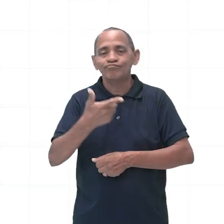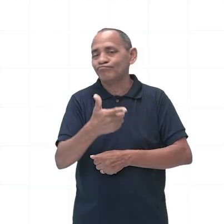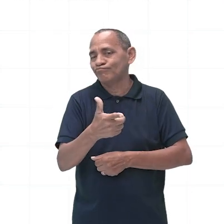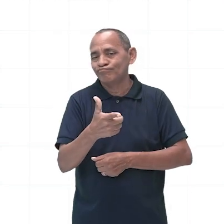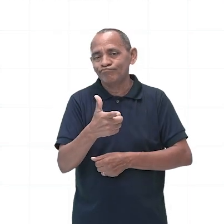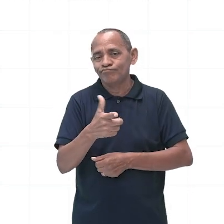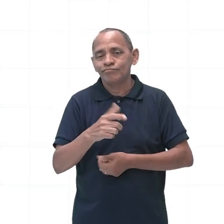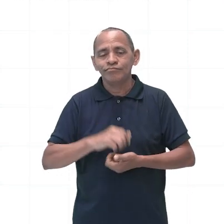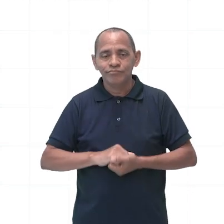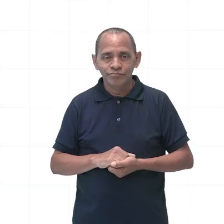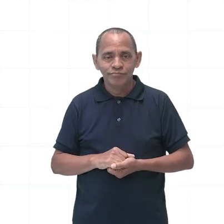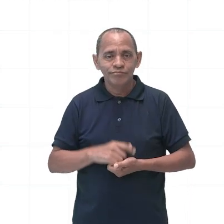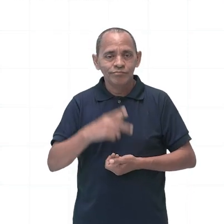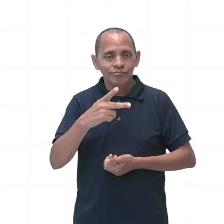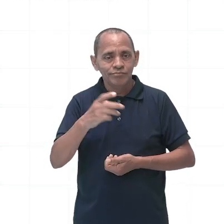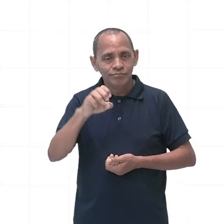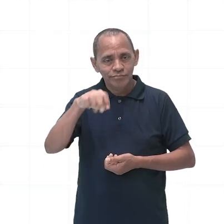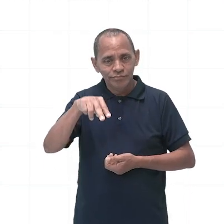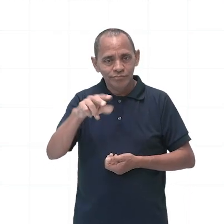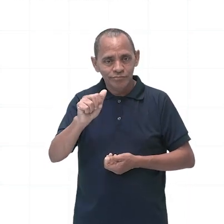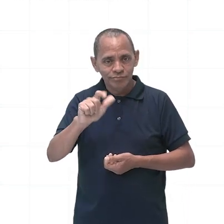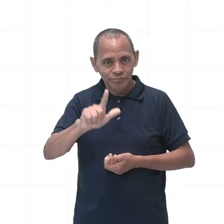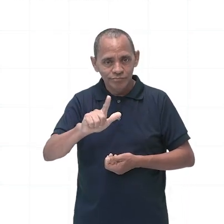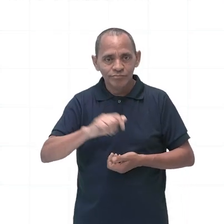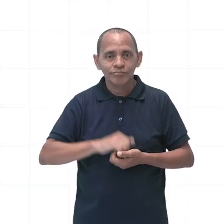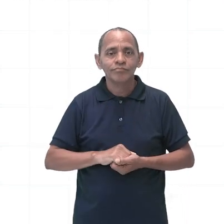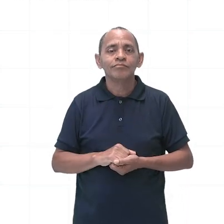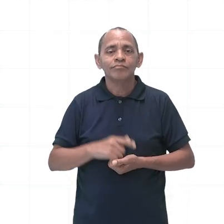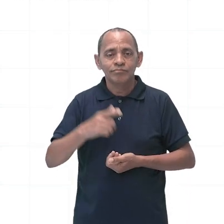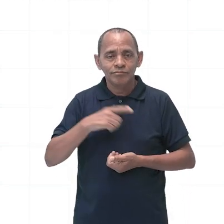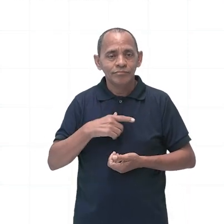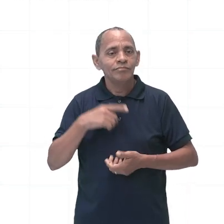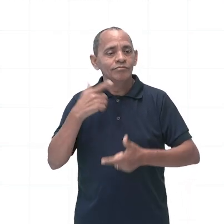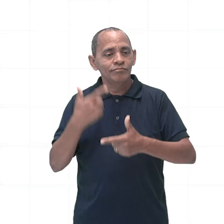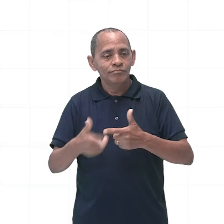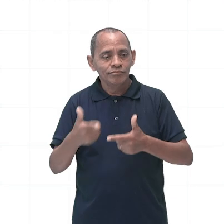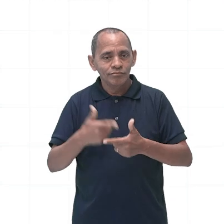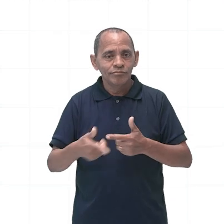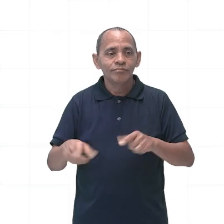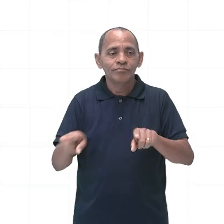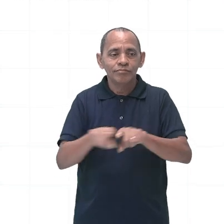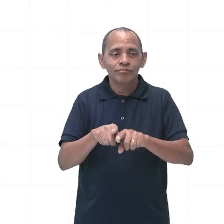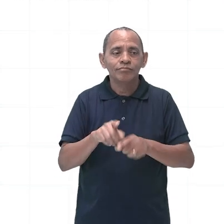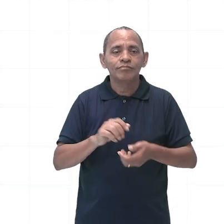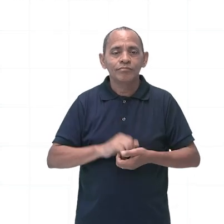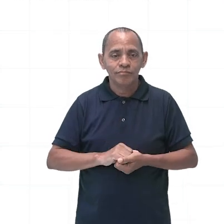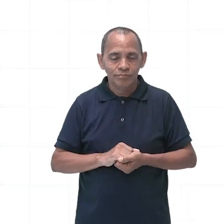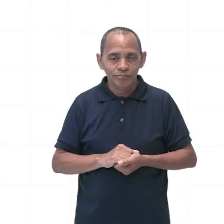Nesse caso, apelam para o pânico e vendem a política de